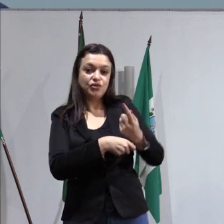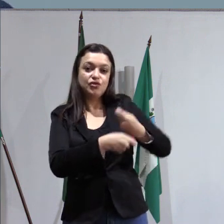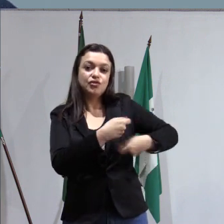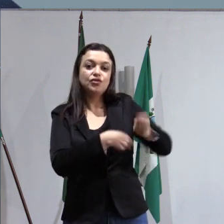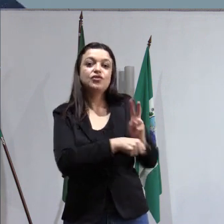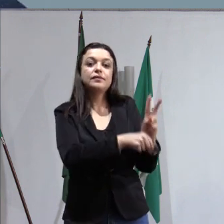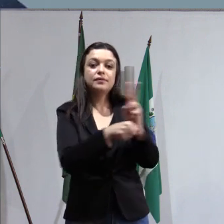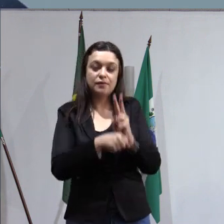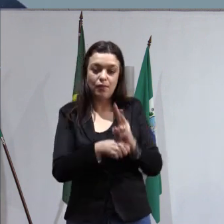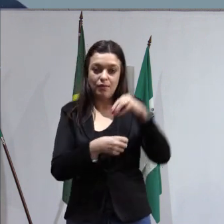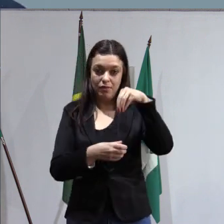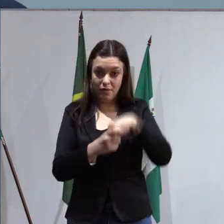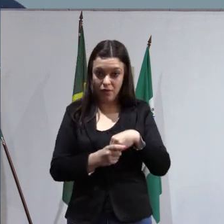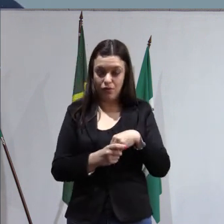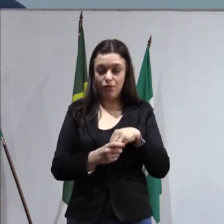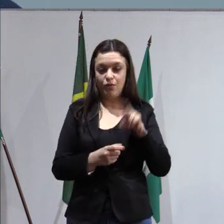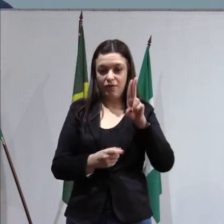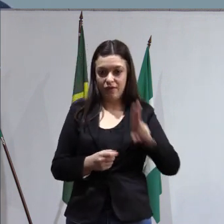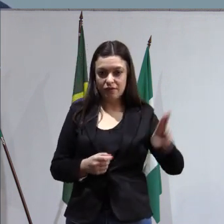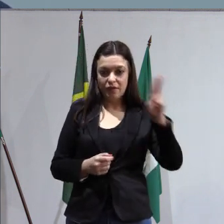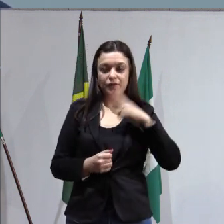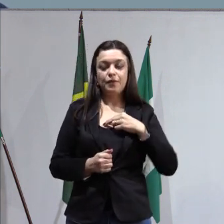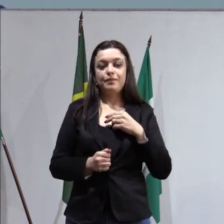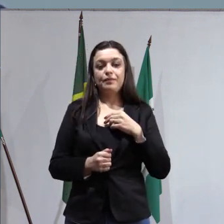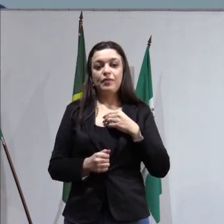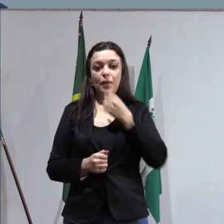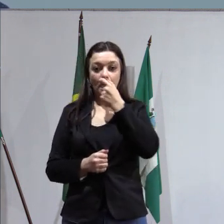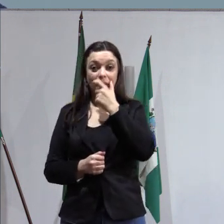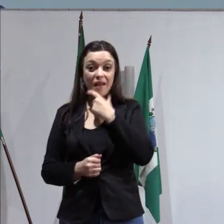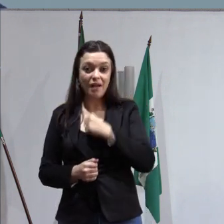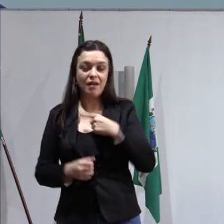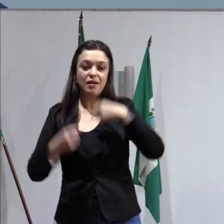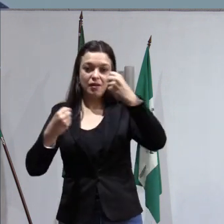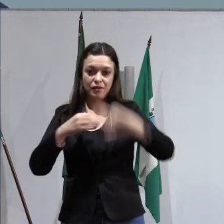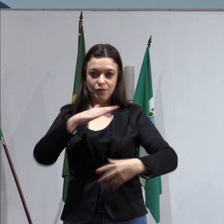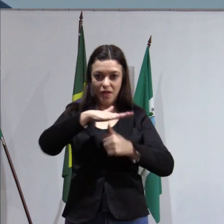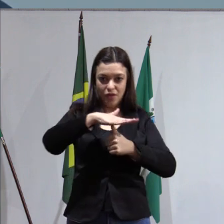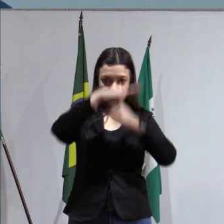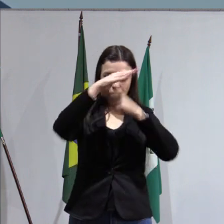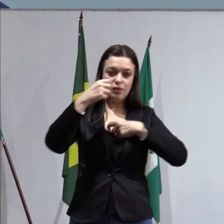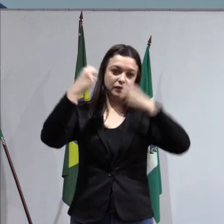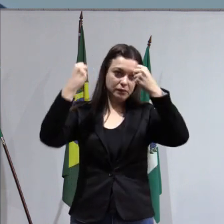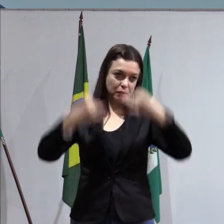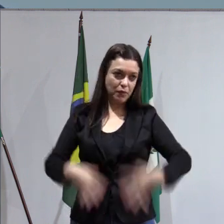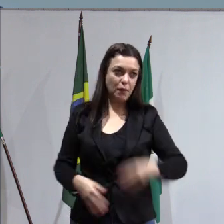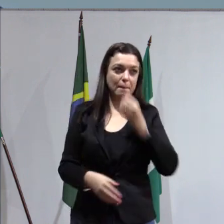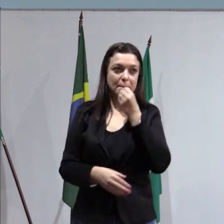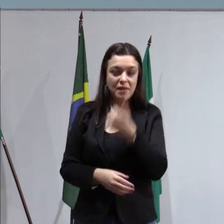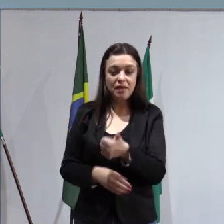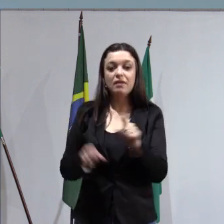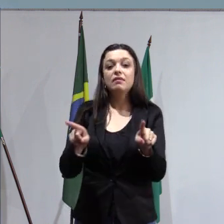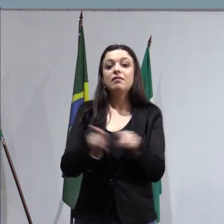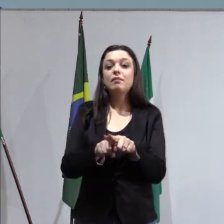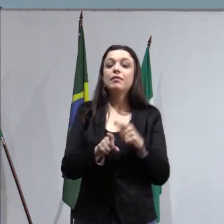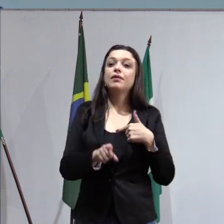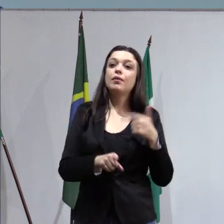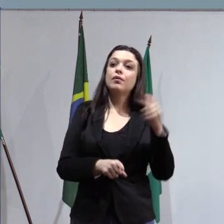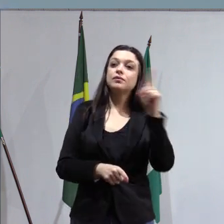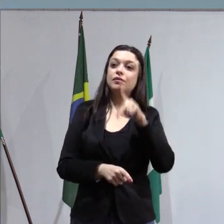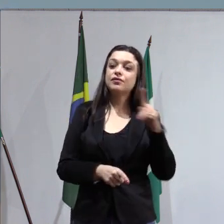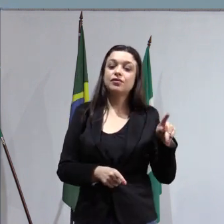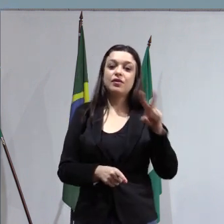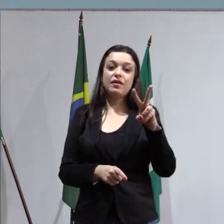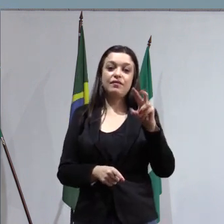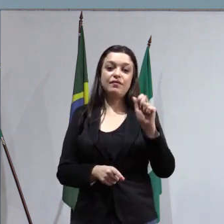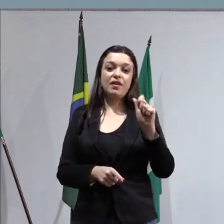universidade. Acho que o Ricardo foi feliz na fala dele, né, pontuando algumas coisas. O Marco Cavalieri também acabou trazendo essa